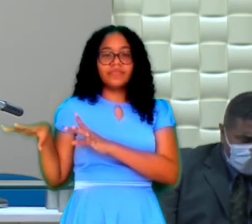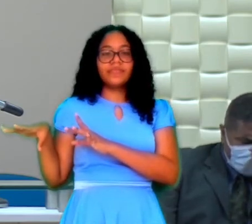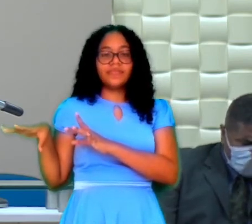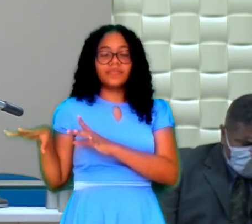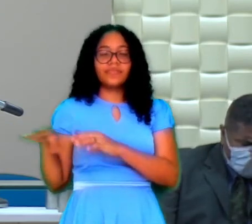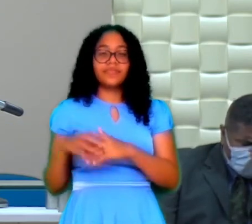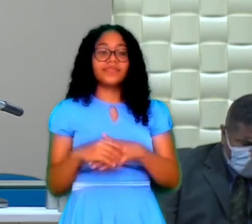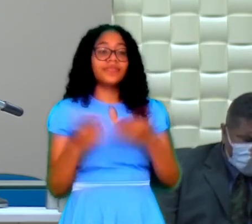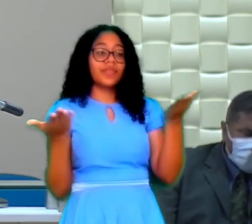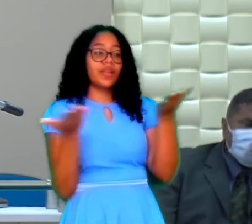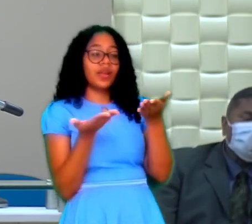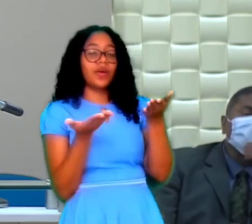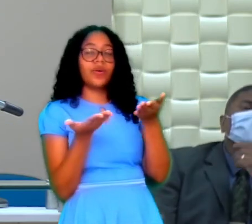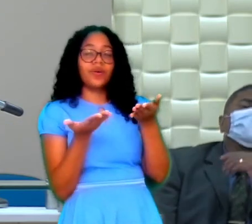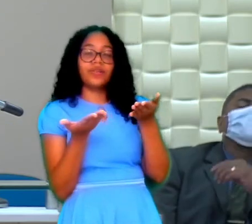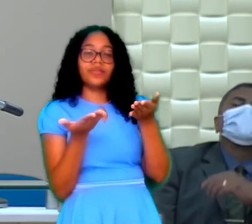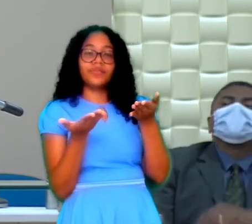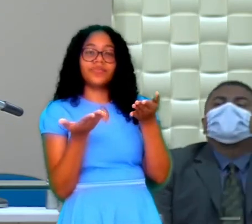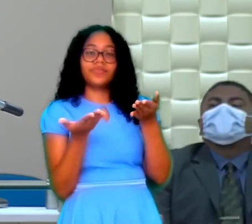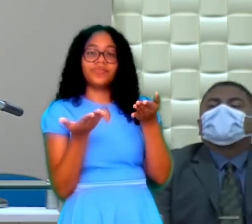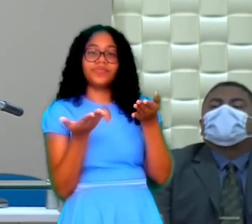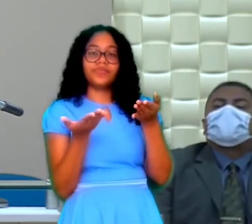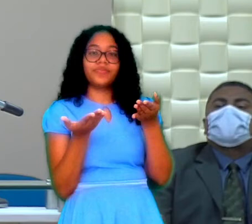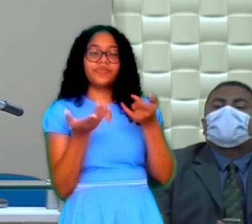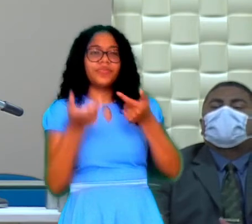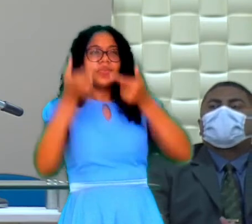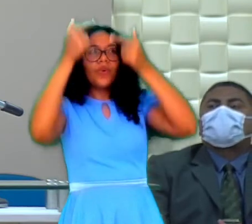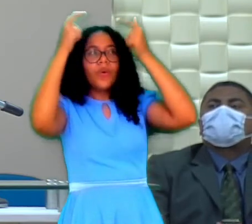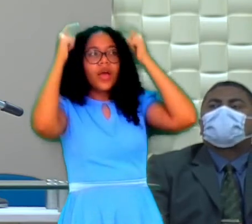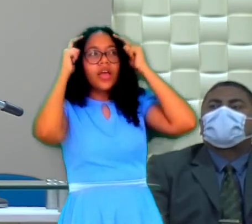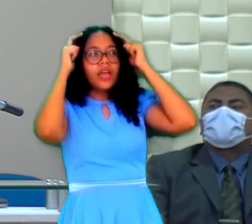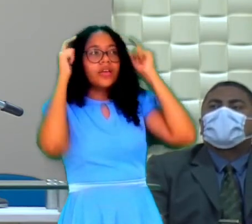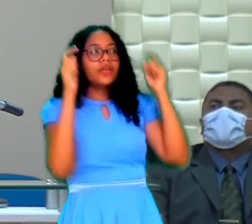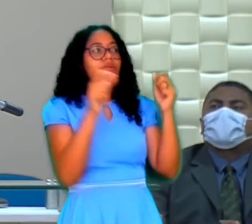A Bíblia diz que os homens lançaram Jonas ao mar.